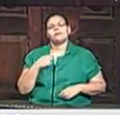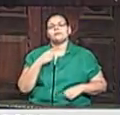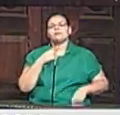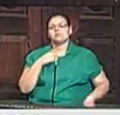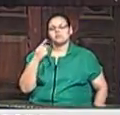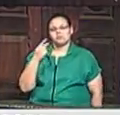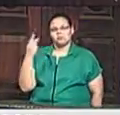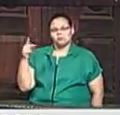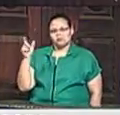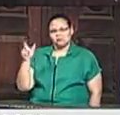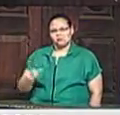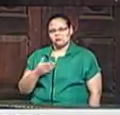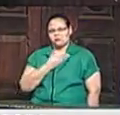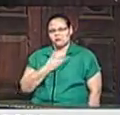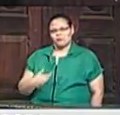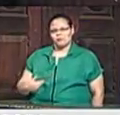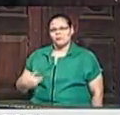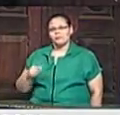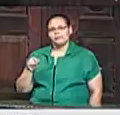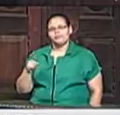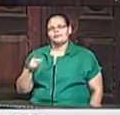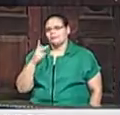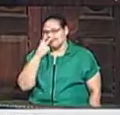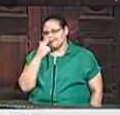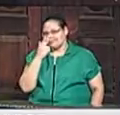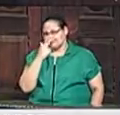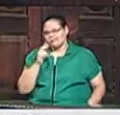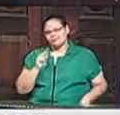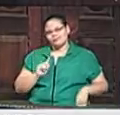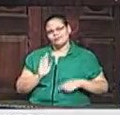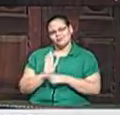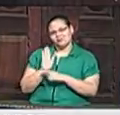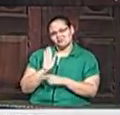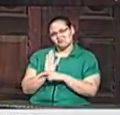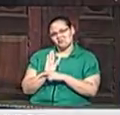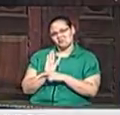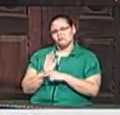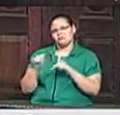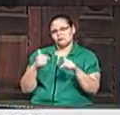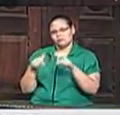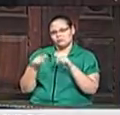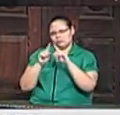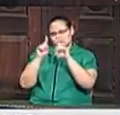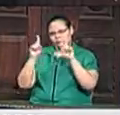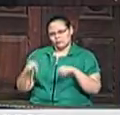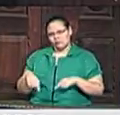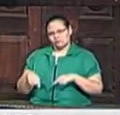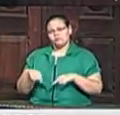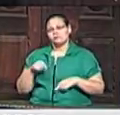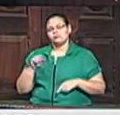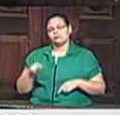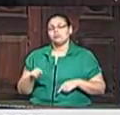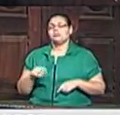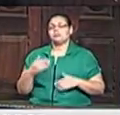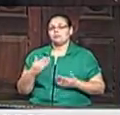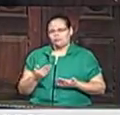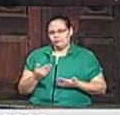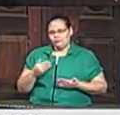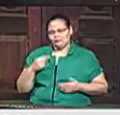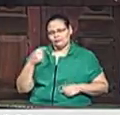governo, é de aparente defesa do servidor. Então o servidor público, por